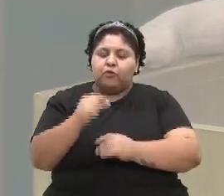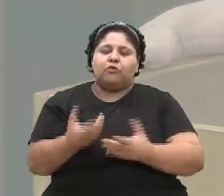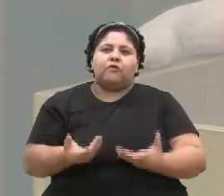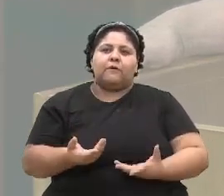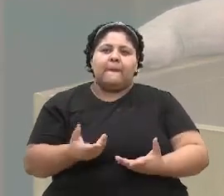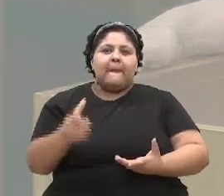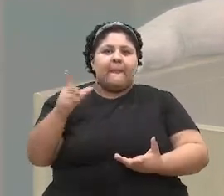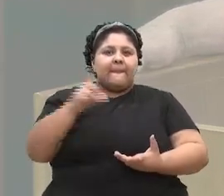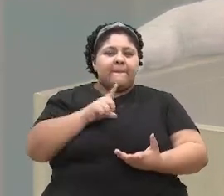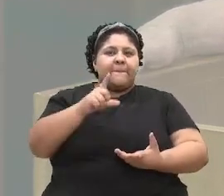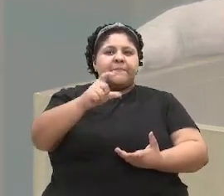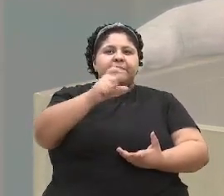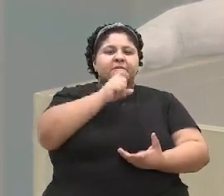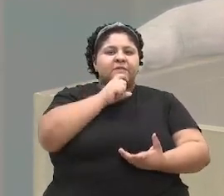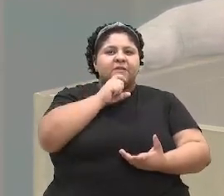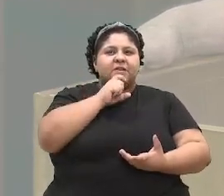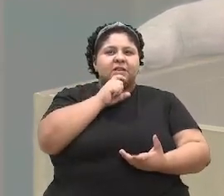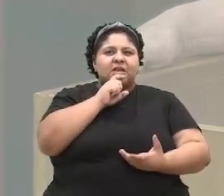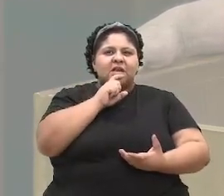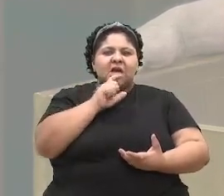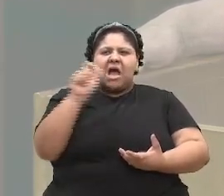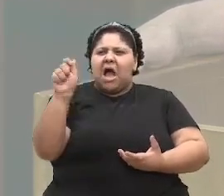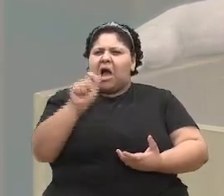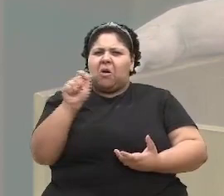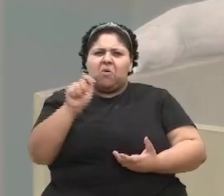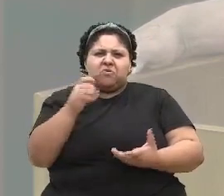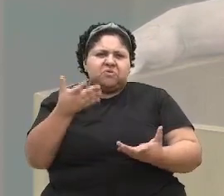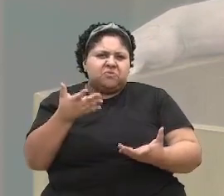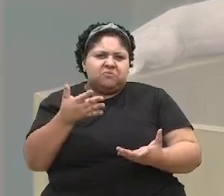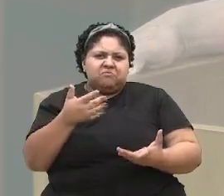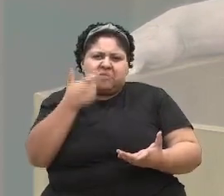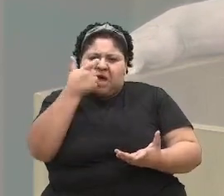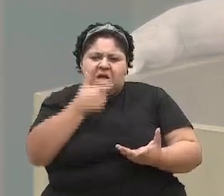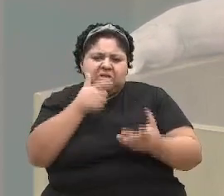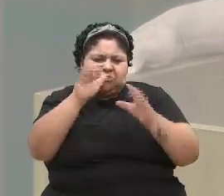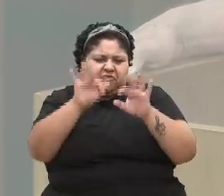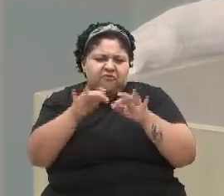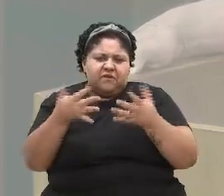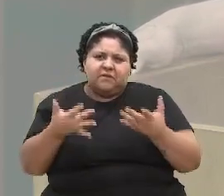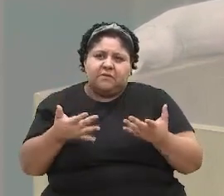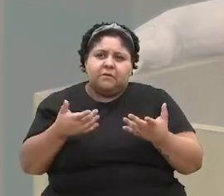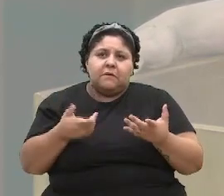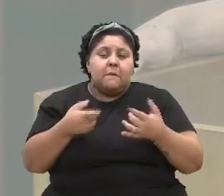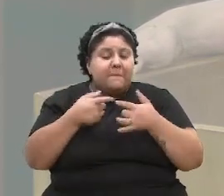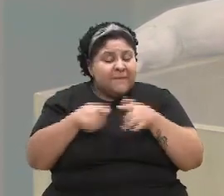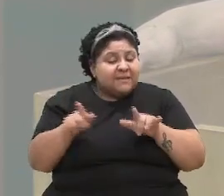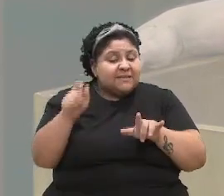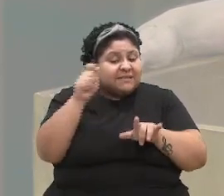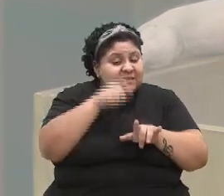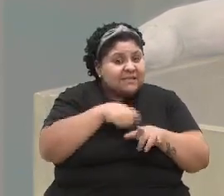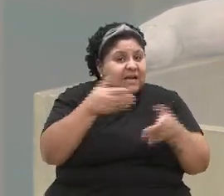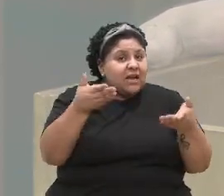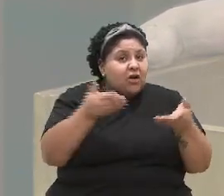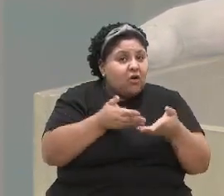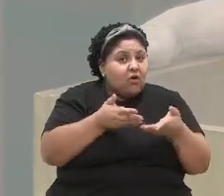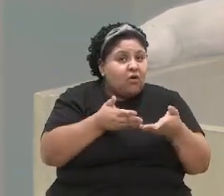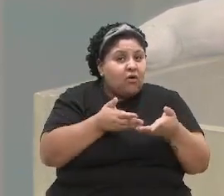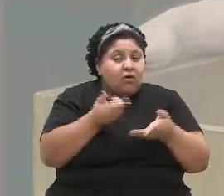Tem o inverno, talvez lá em agosto, no final, muito pouco. Mas é necessário. Enquanto é